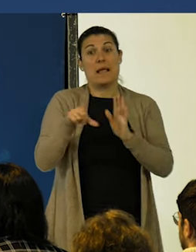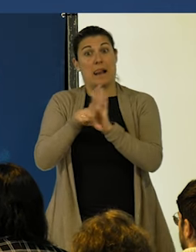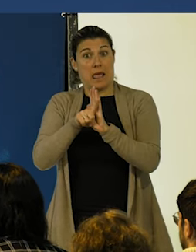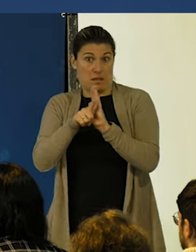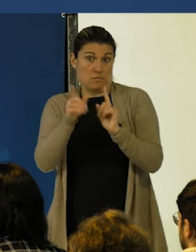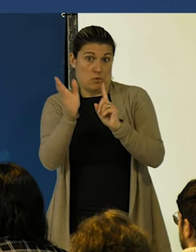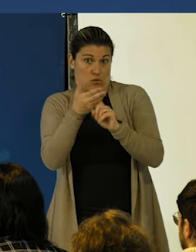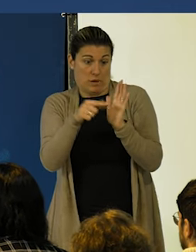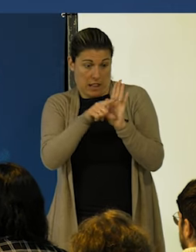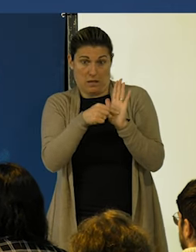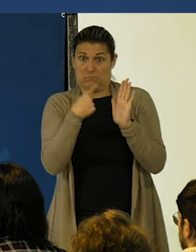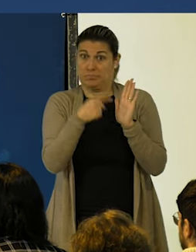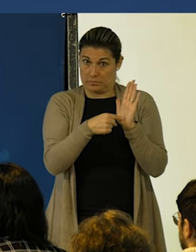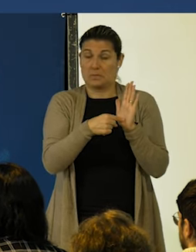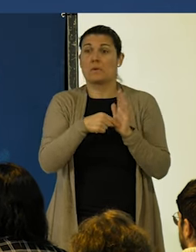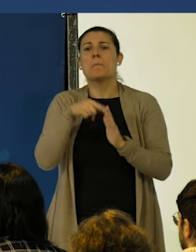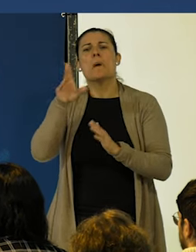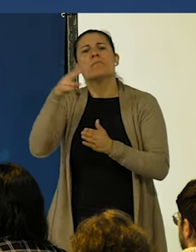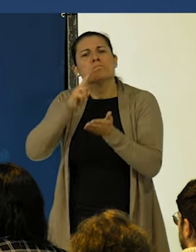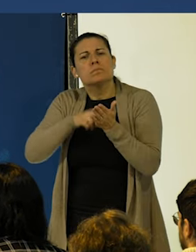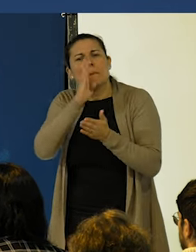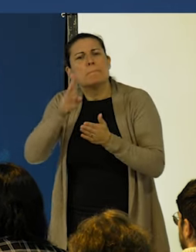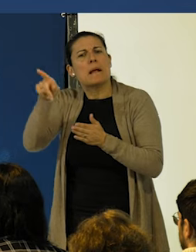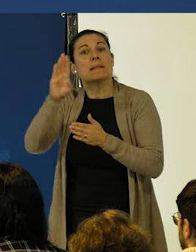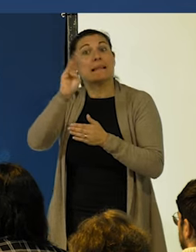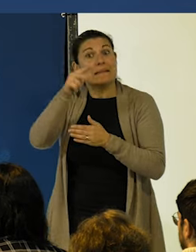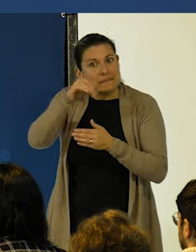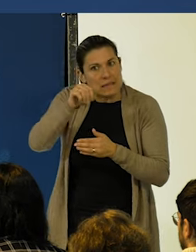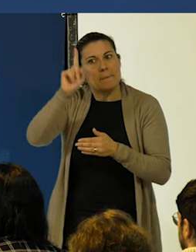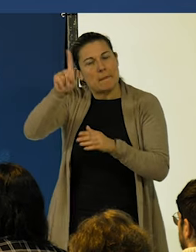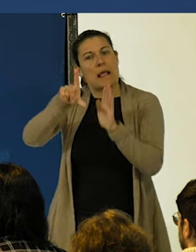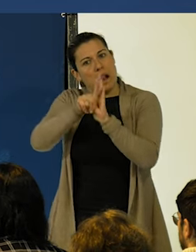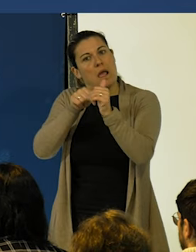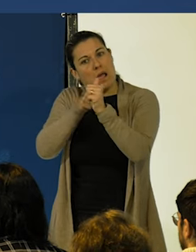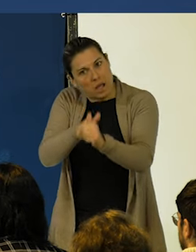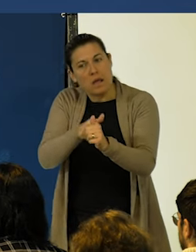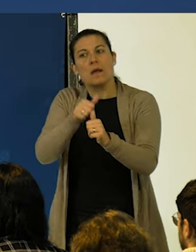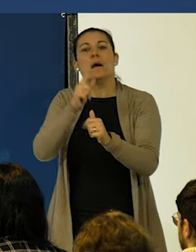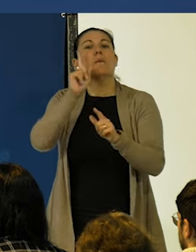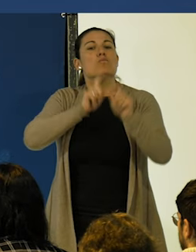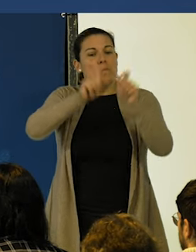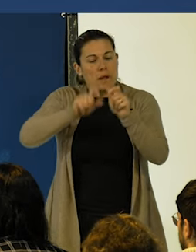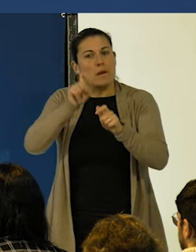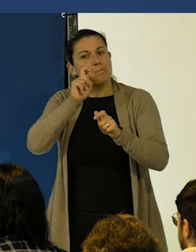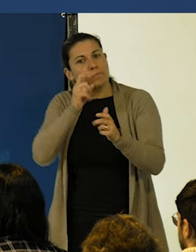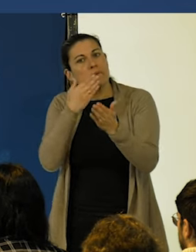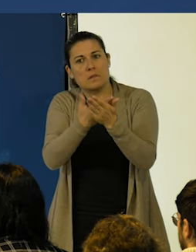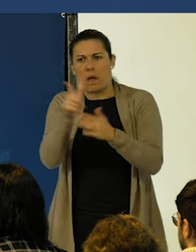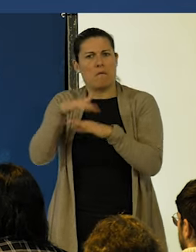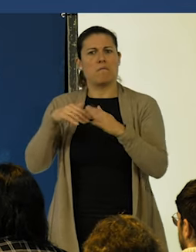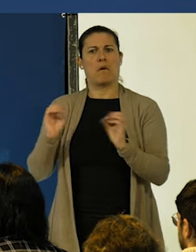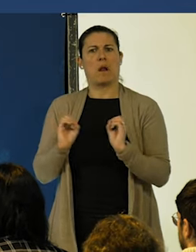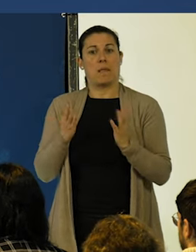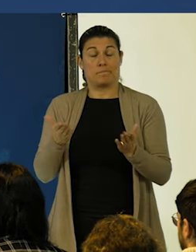para assegurar que o SNS cumpra a lei e que garante o acesso das mulheres a essa lei.